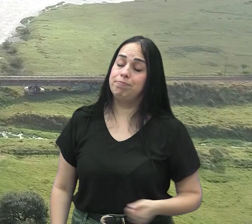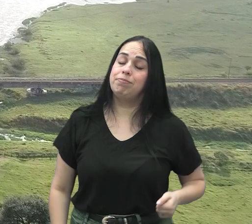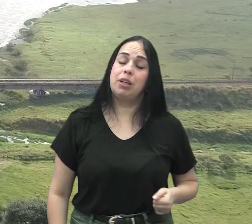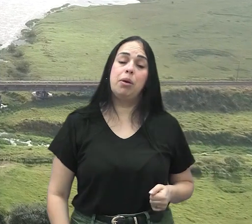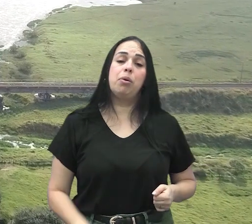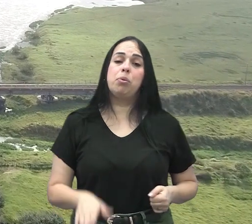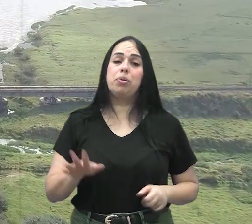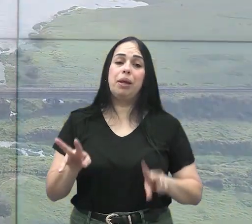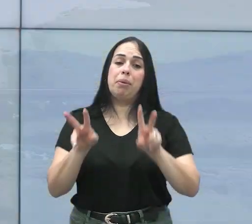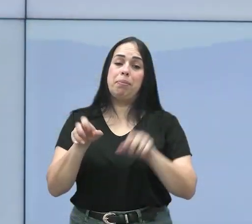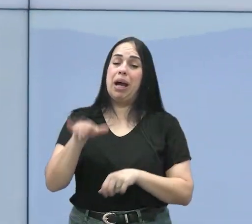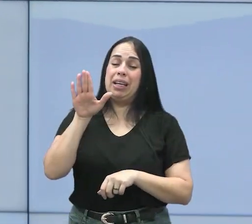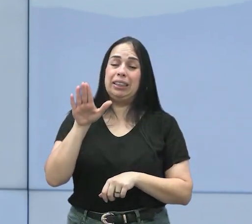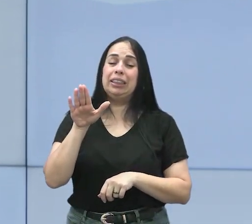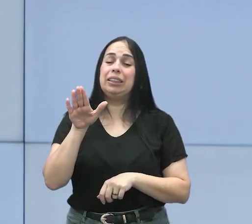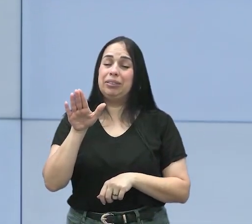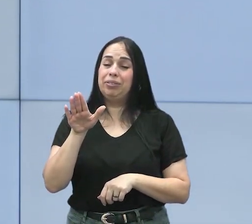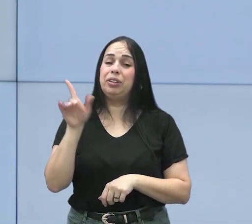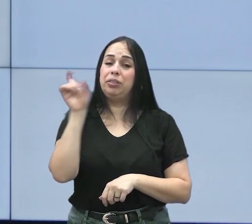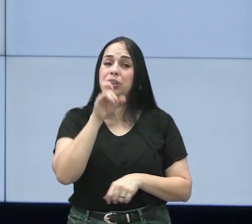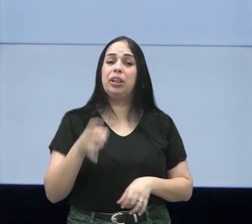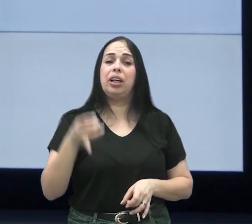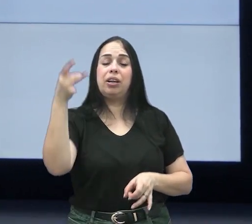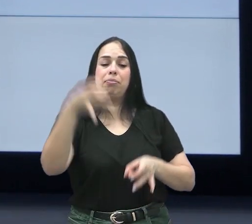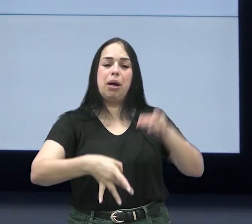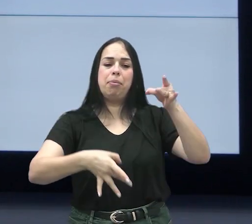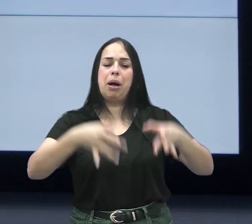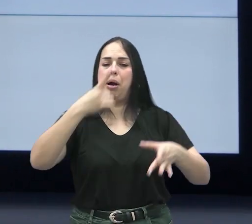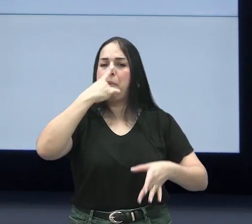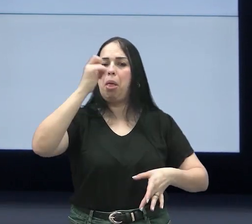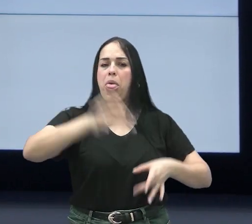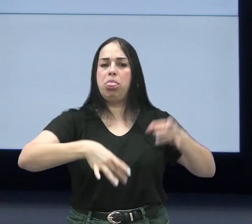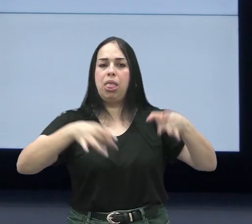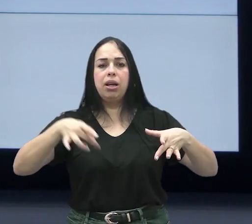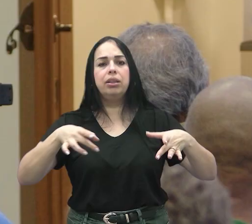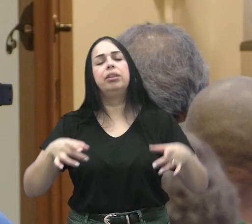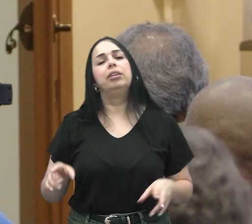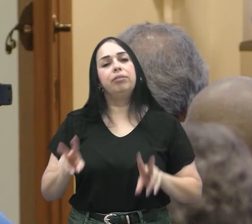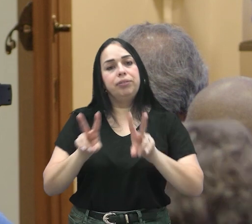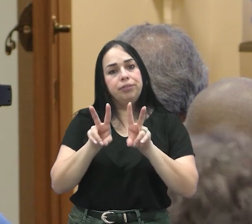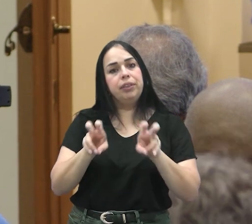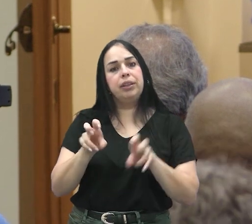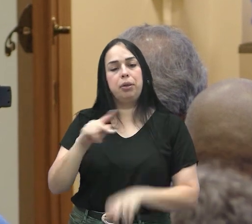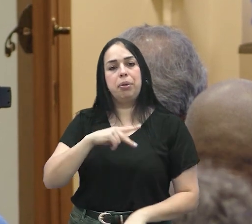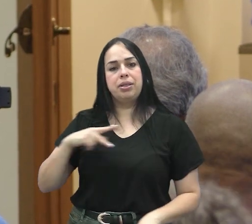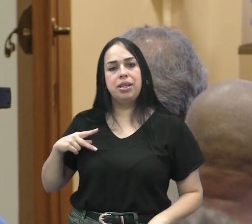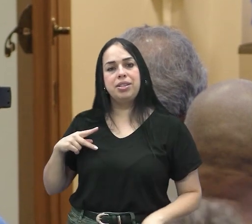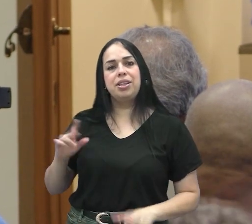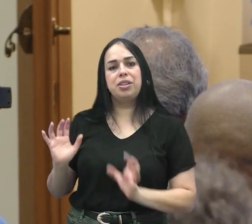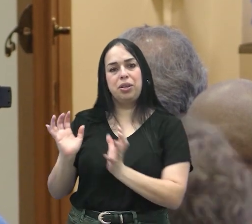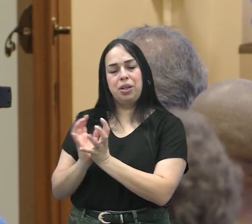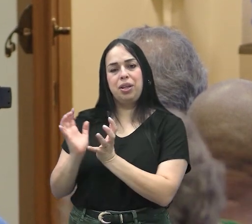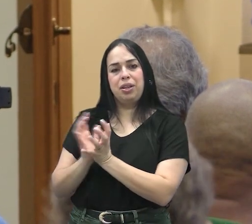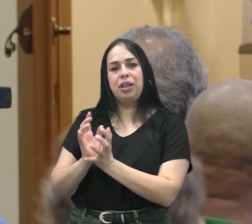os assuntos mais comentados estava o descarte irregular de esgoto e dejetos no rio. Tema esse que o presidente do